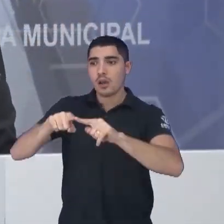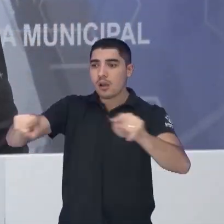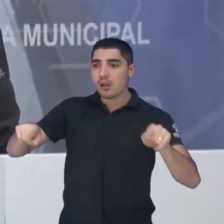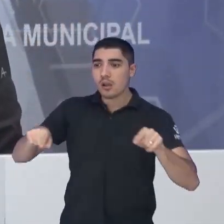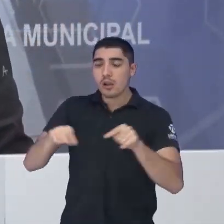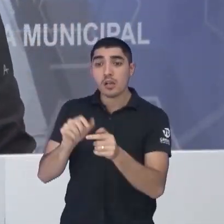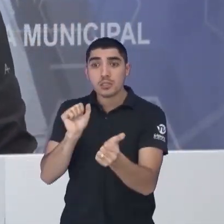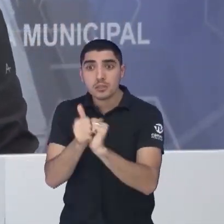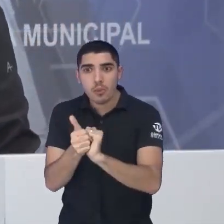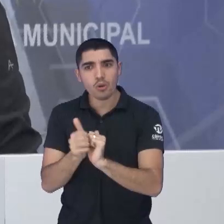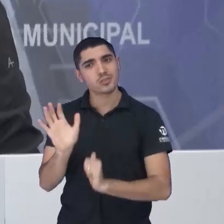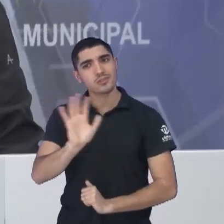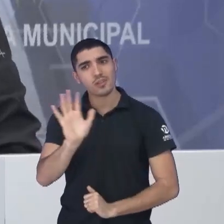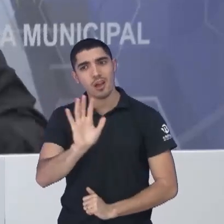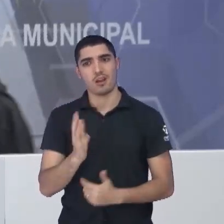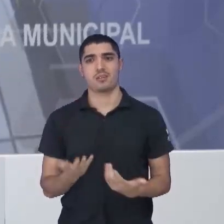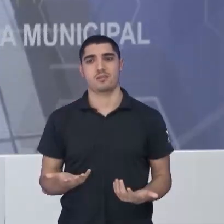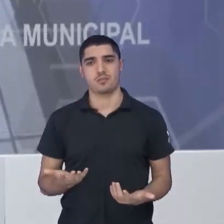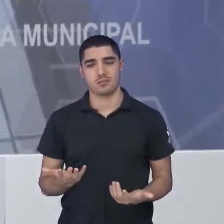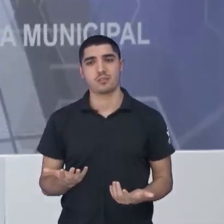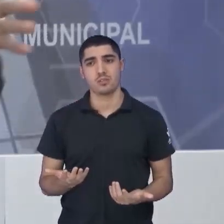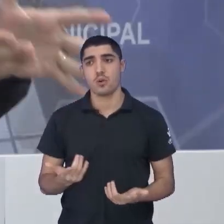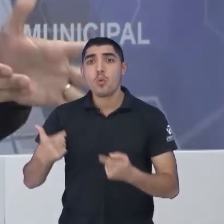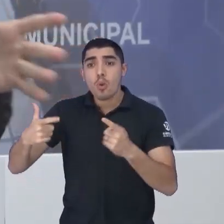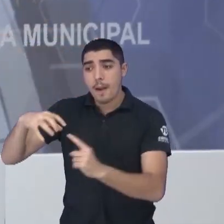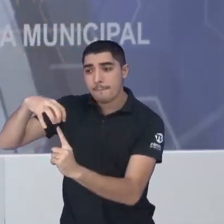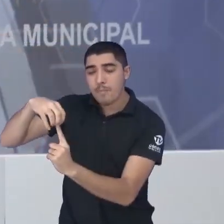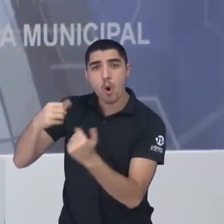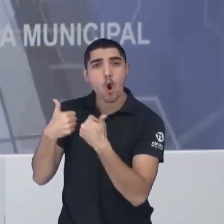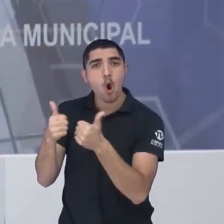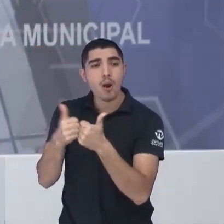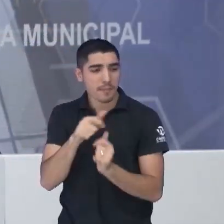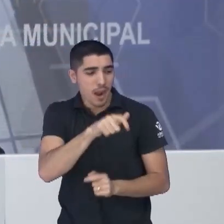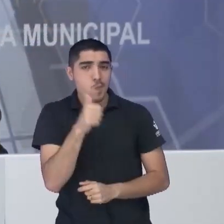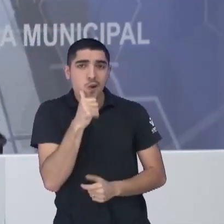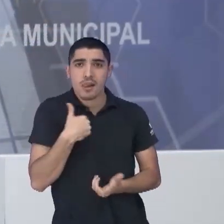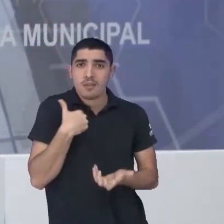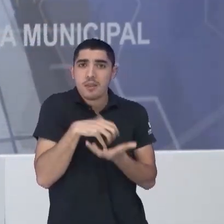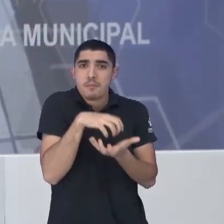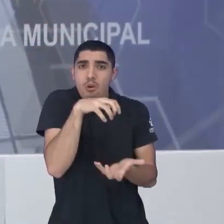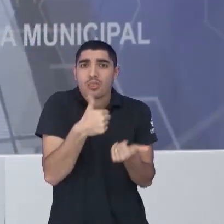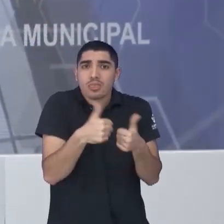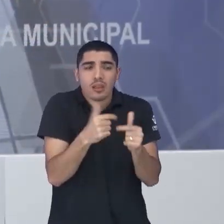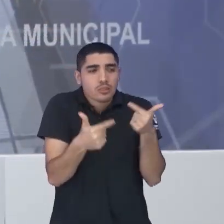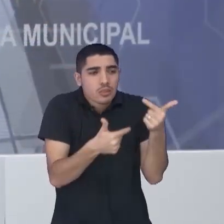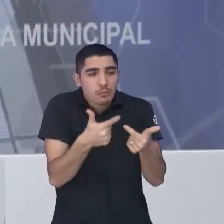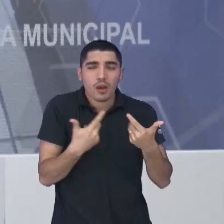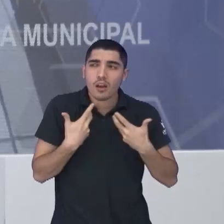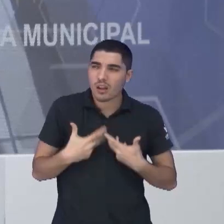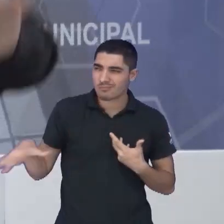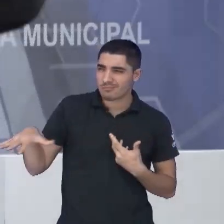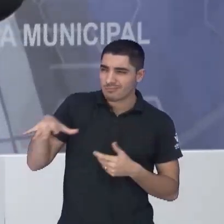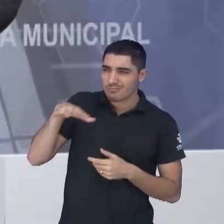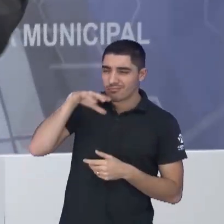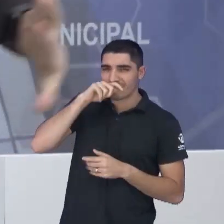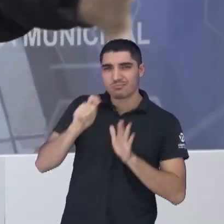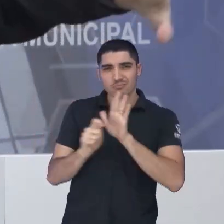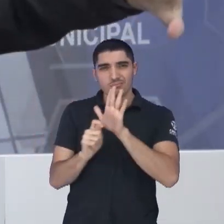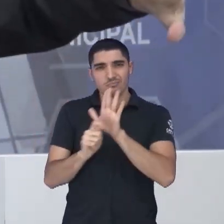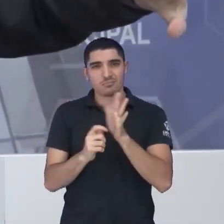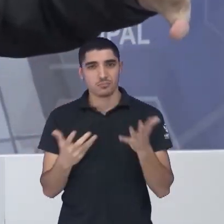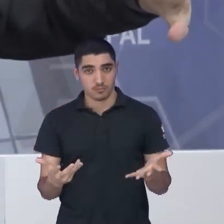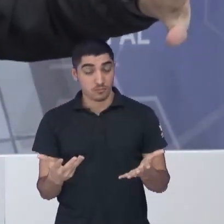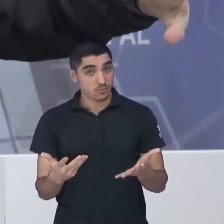poliesportiva, não em ponto de ônibus perto de uma senhora que está saindo do trabalho. É esse voto que eu estou pedindo para os senhores, não estou nem entrando